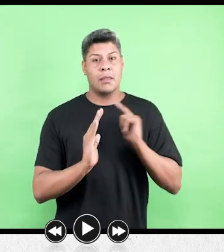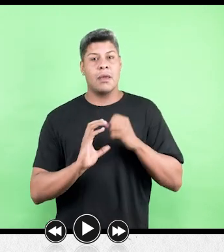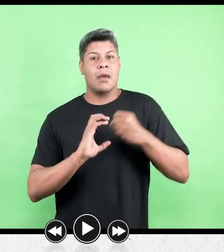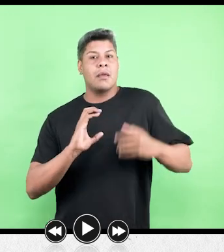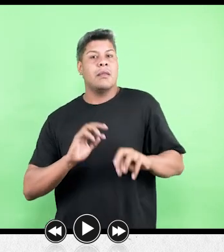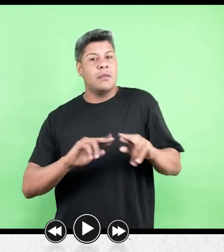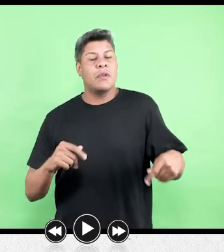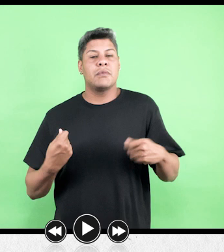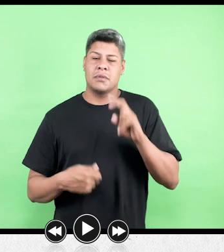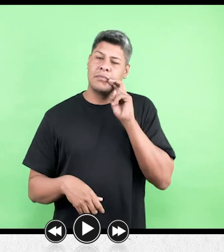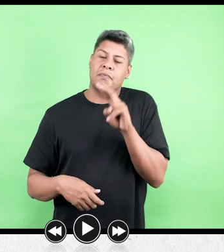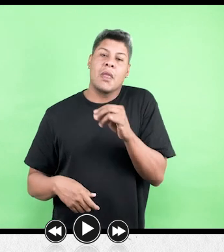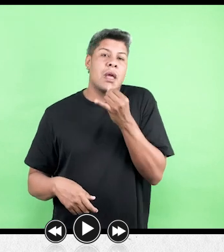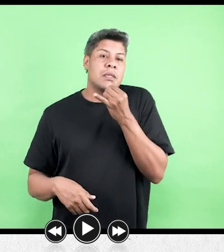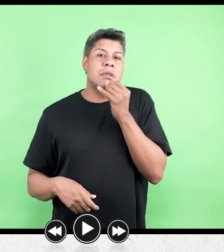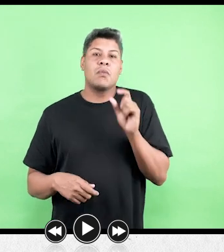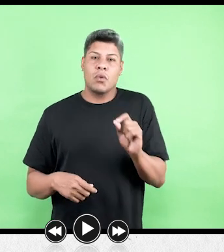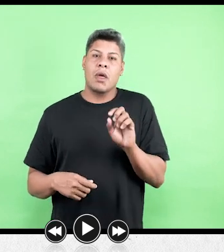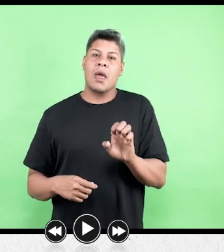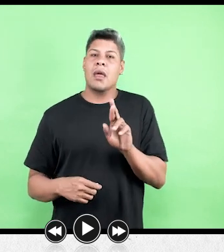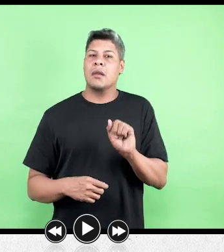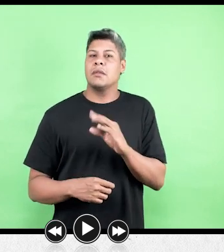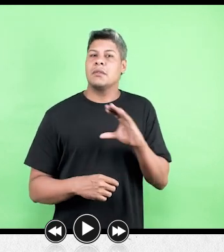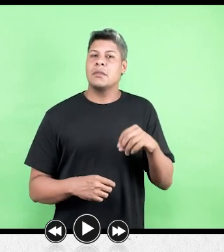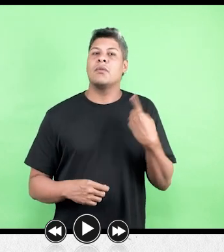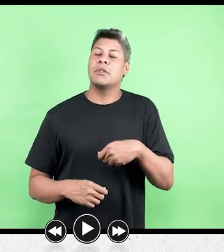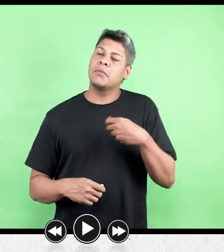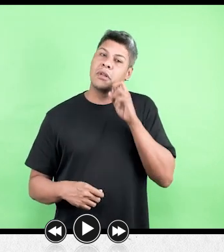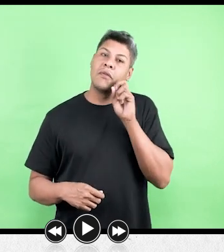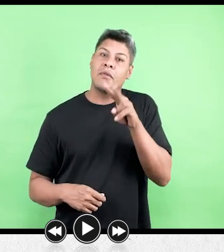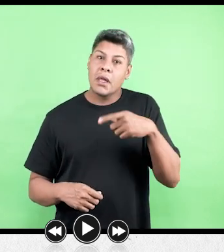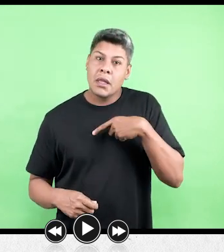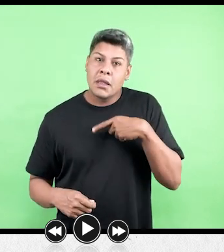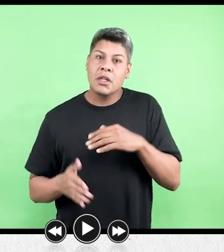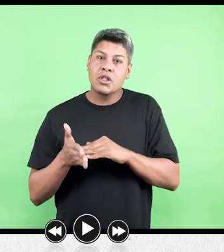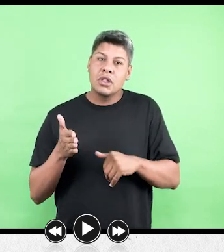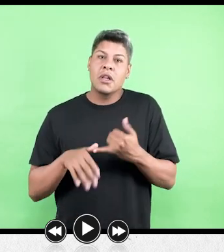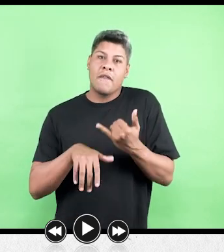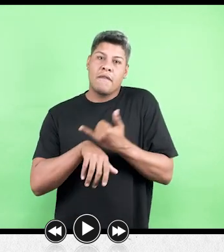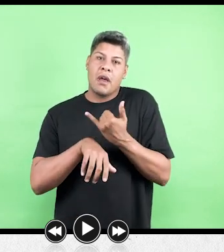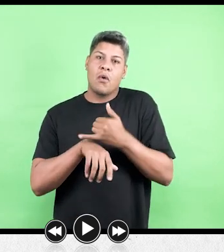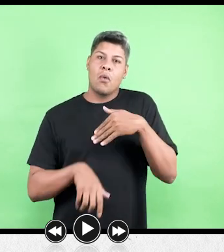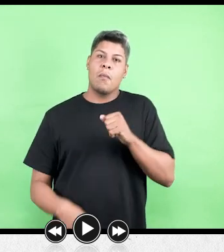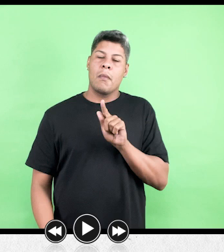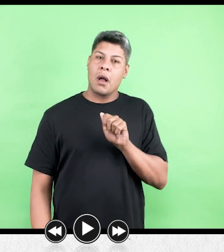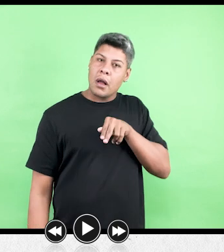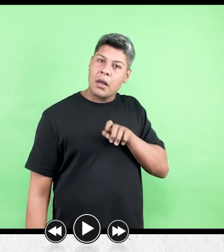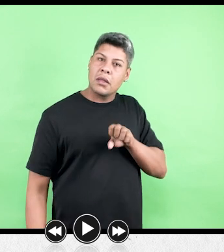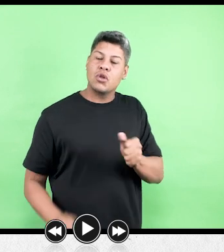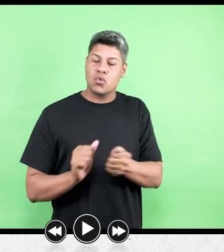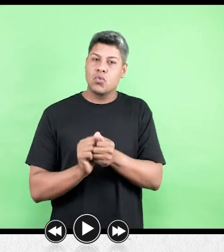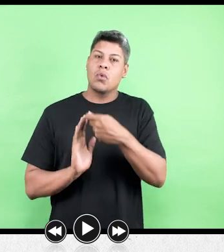que precisam ser observados. Então, por exemplo, na aeração, né, a gente precisa verificar se está sendo removido ferro e manganês por meio dos relatórios